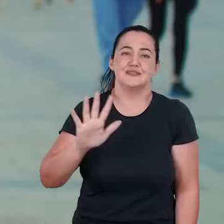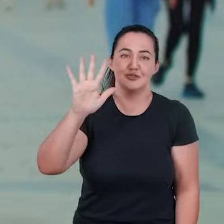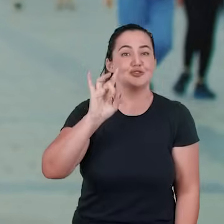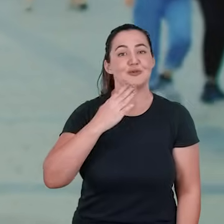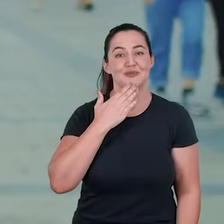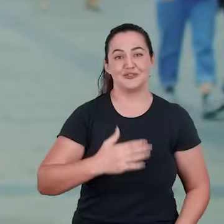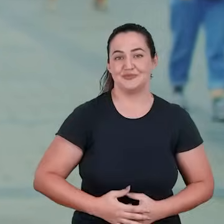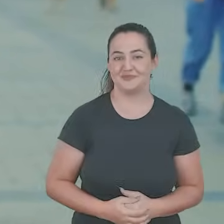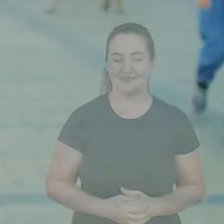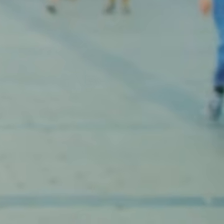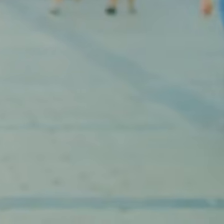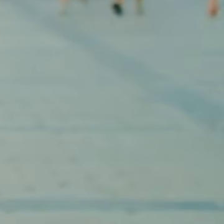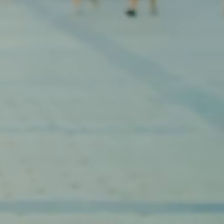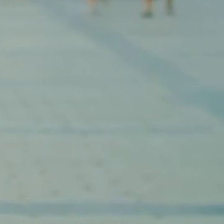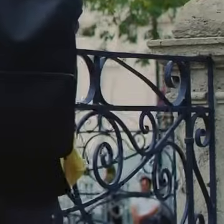mesmo.